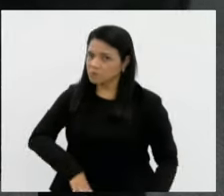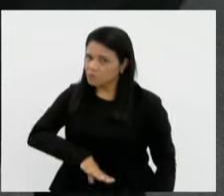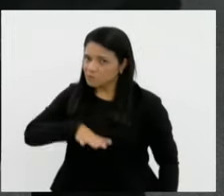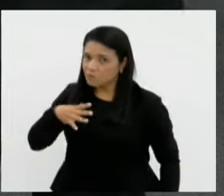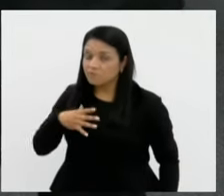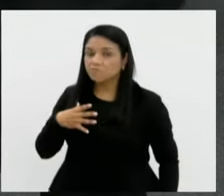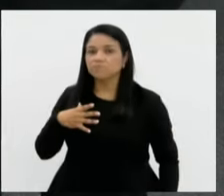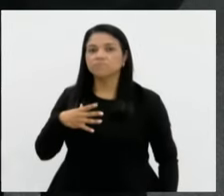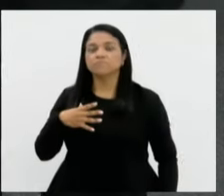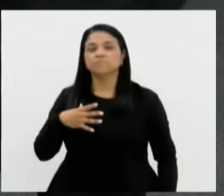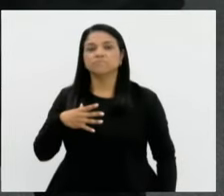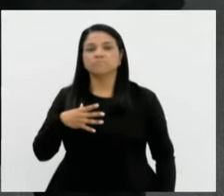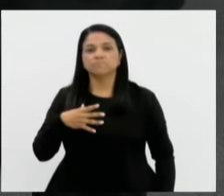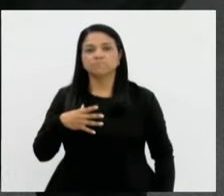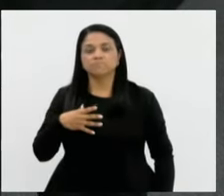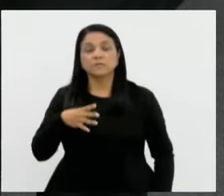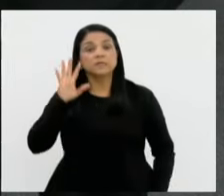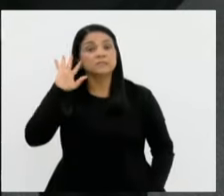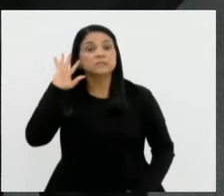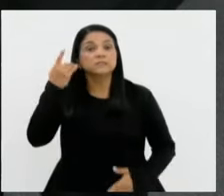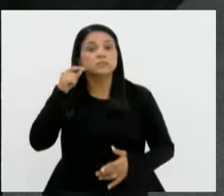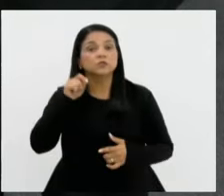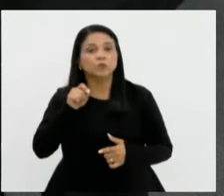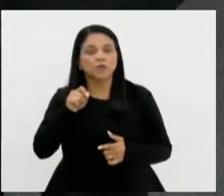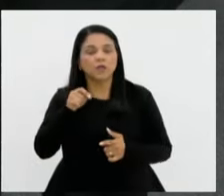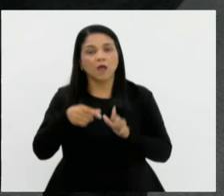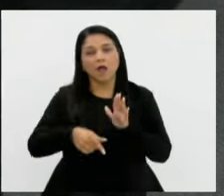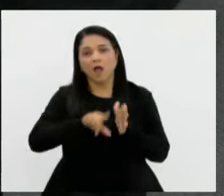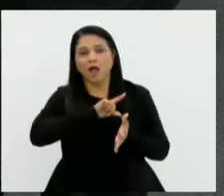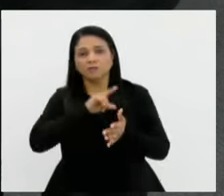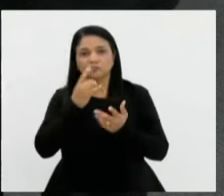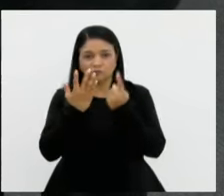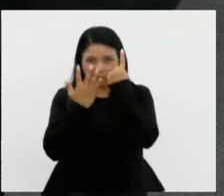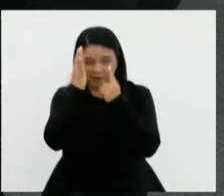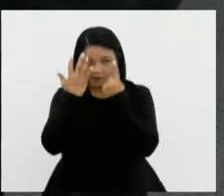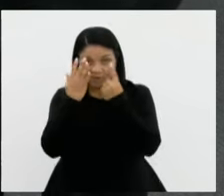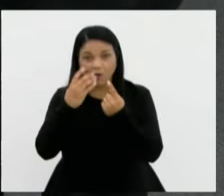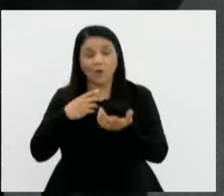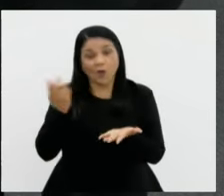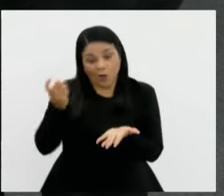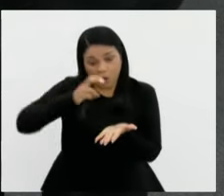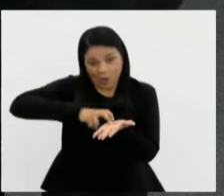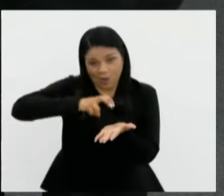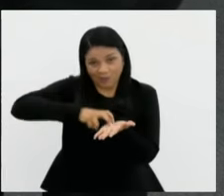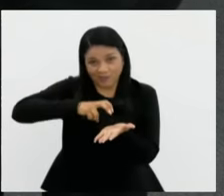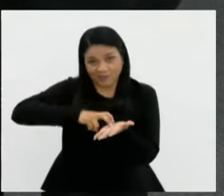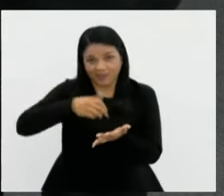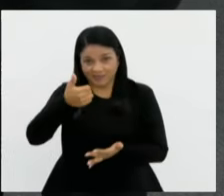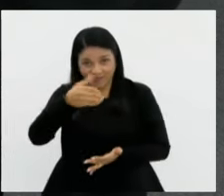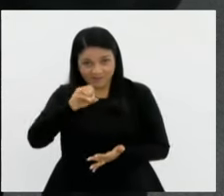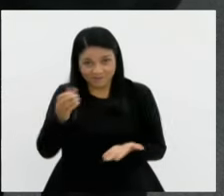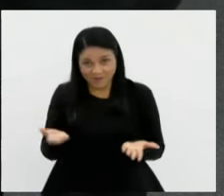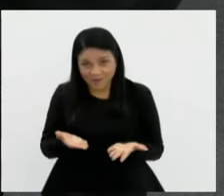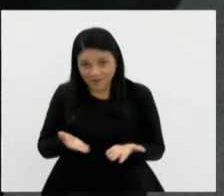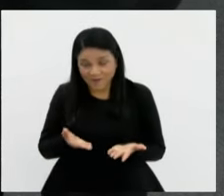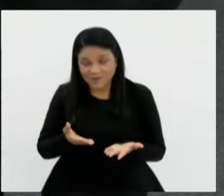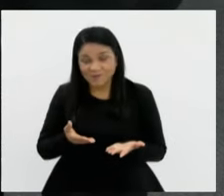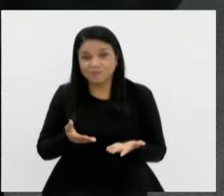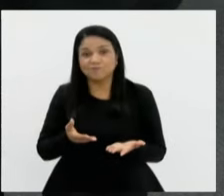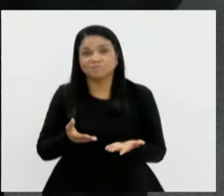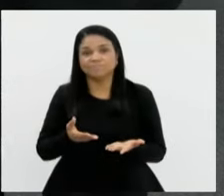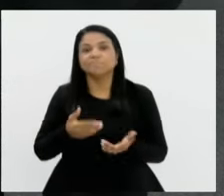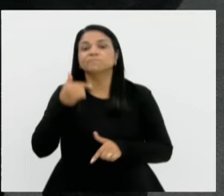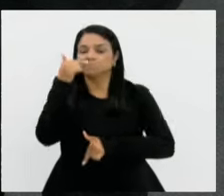procrastinar, decidiu, na véspera do Carnaval, numa sessão, às 10h30 da manhã, colocar, doa quem doer,